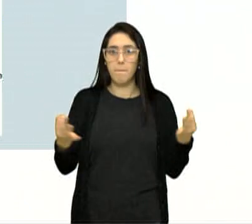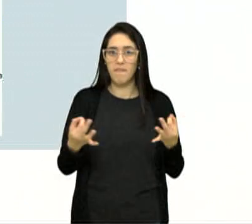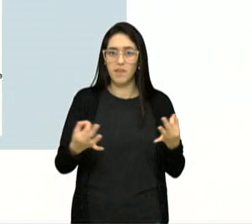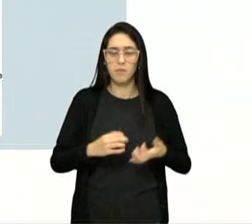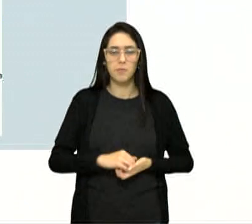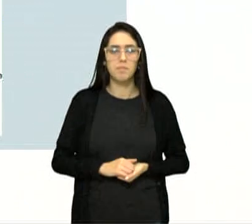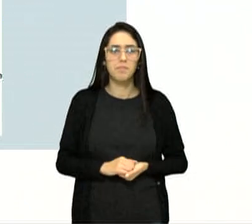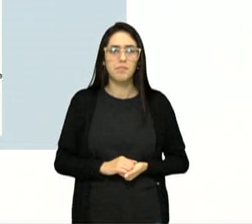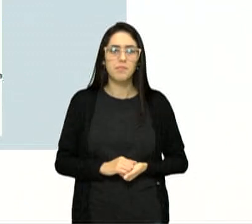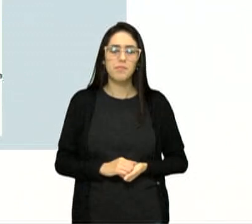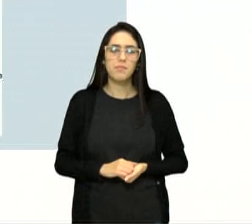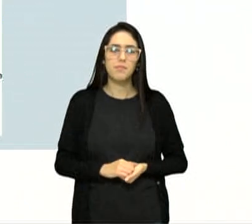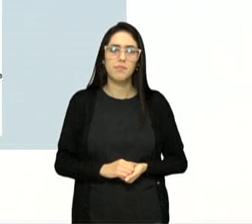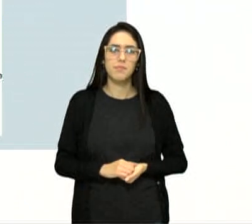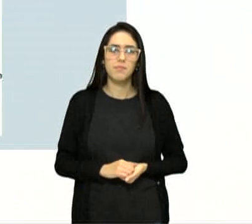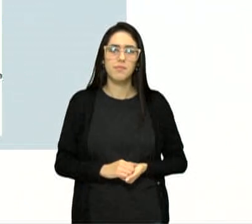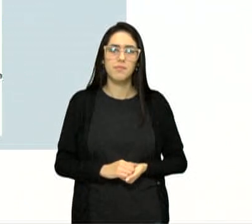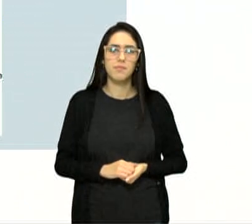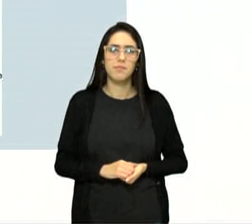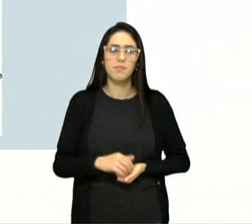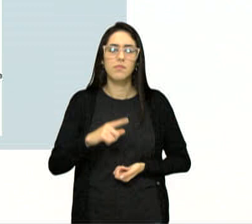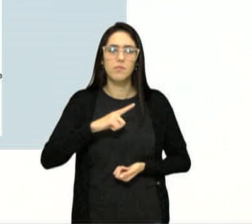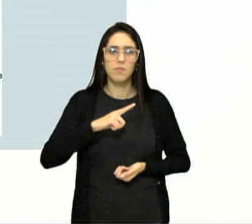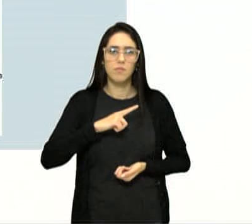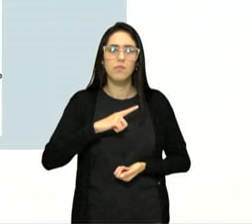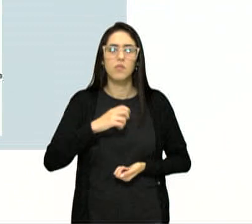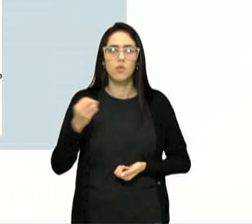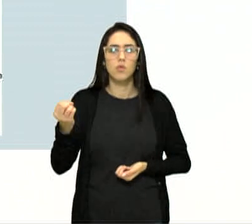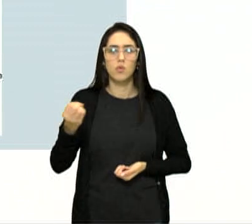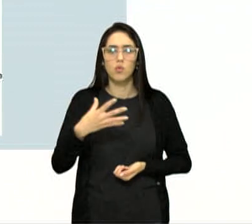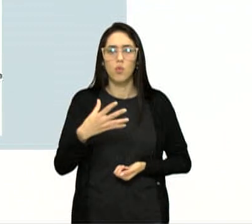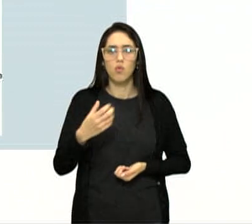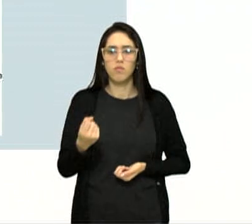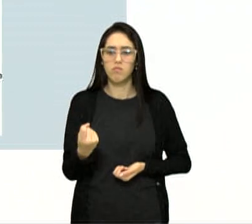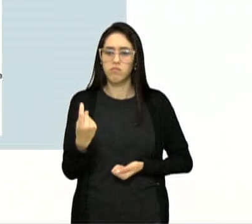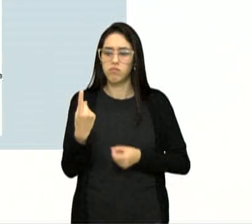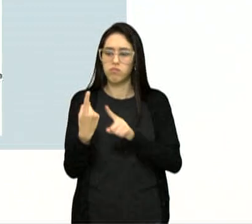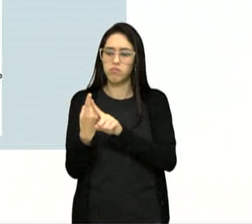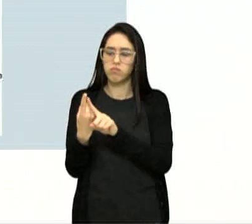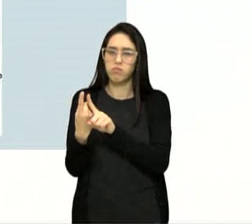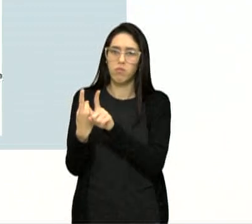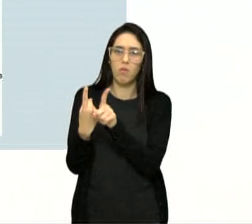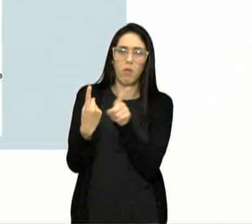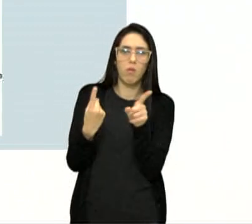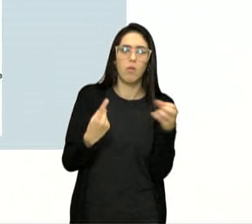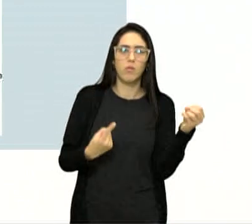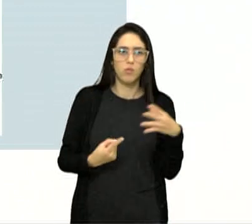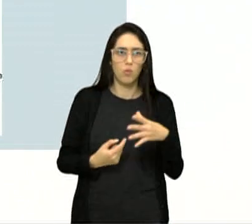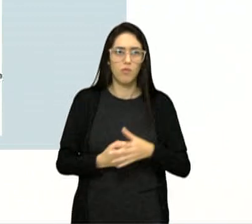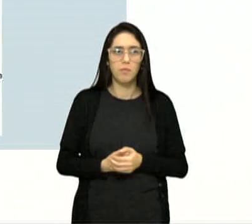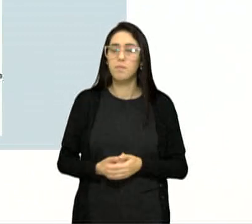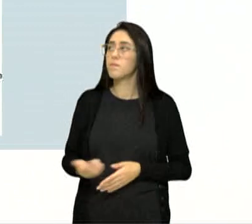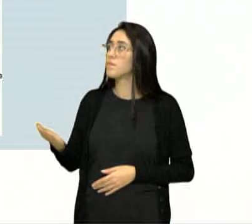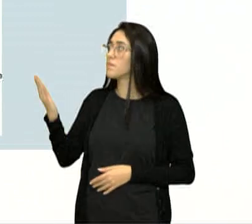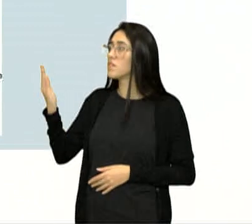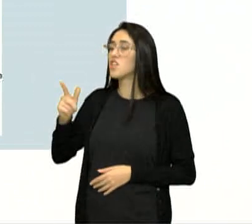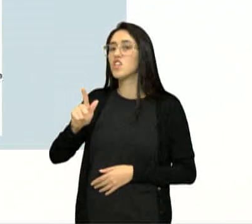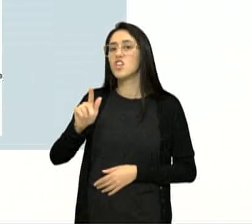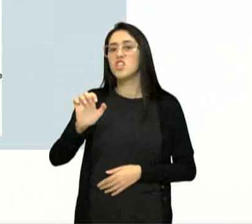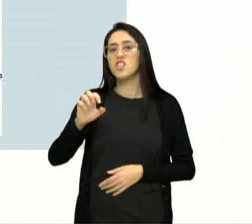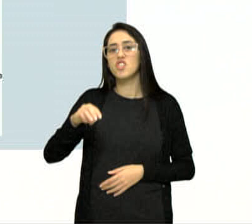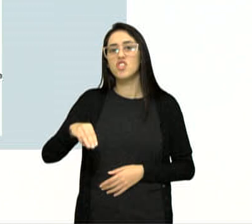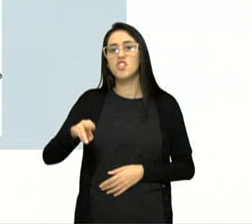Tá? O novo ser é geneticamente igual ao inicial. A gemulação acontece um processinho um pouquinho diferente ali. O